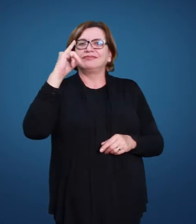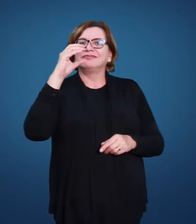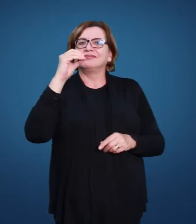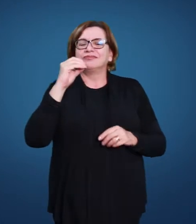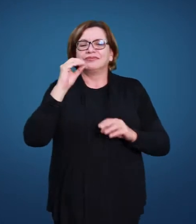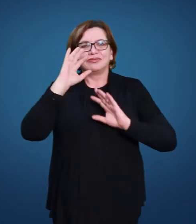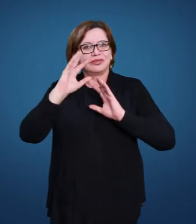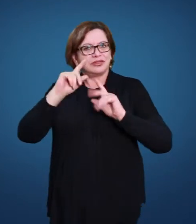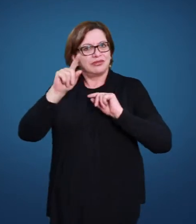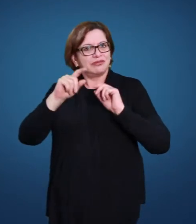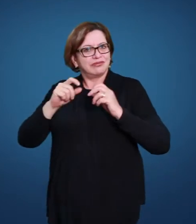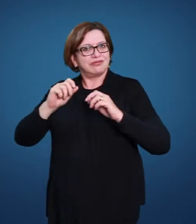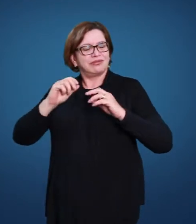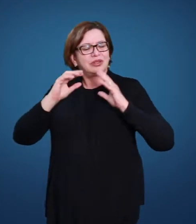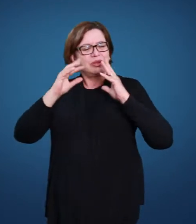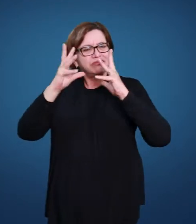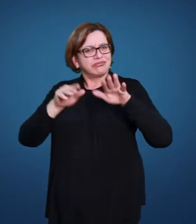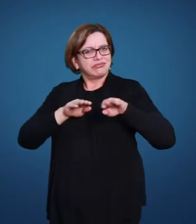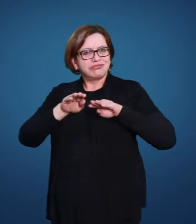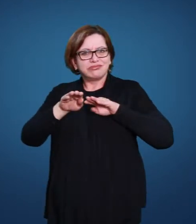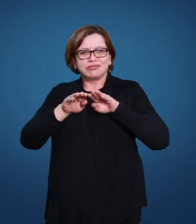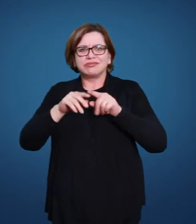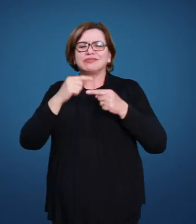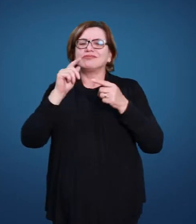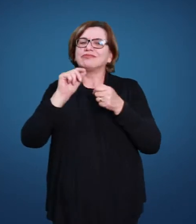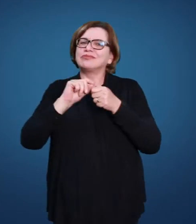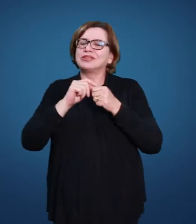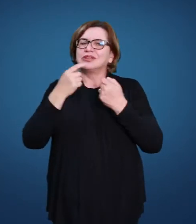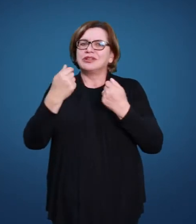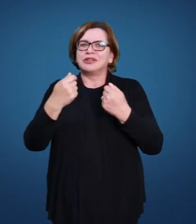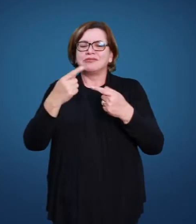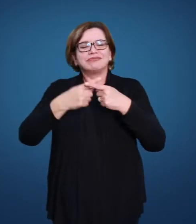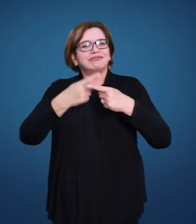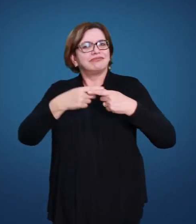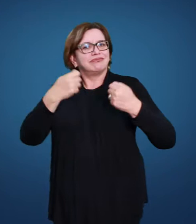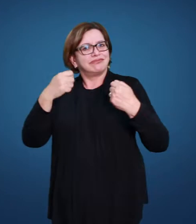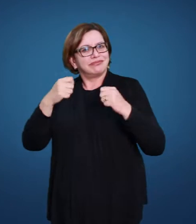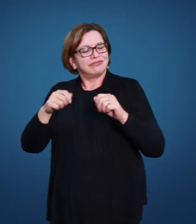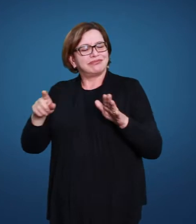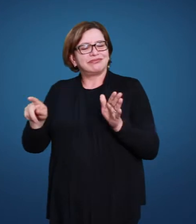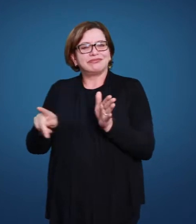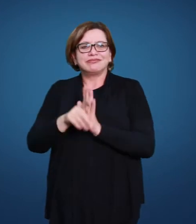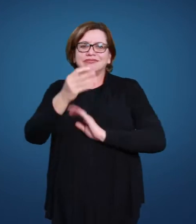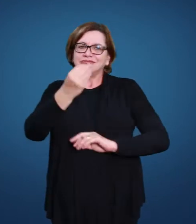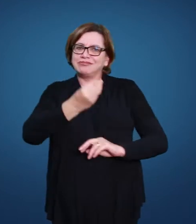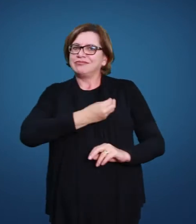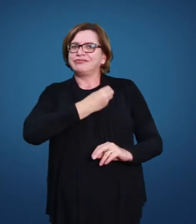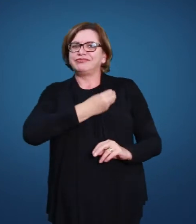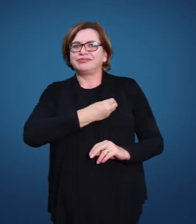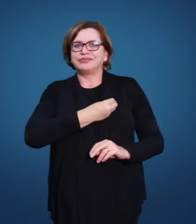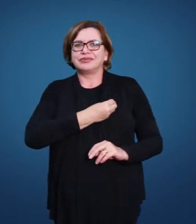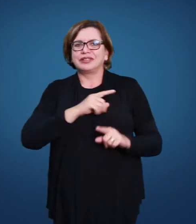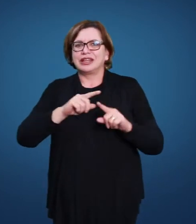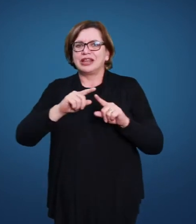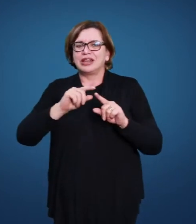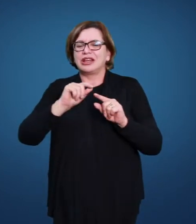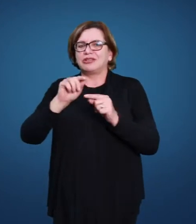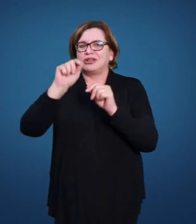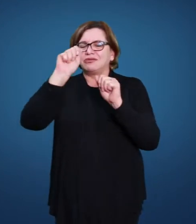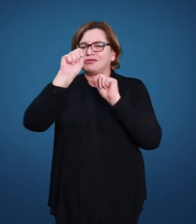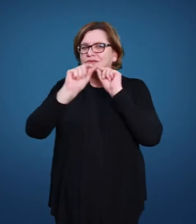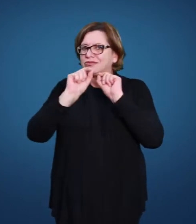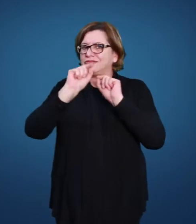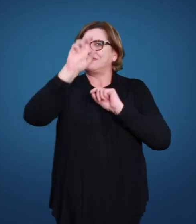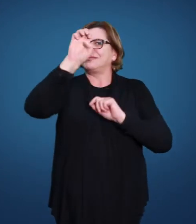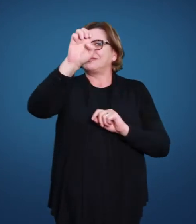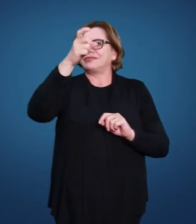de movimento que fazemos como necessidade e inerente ao nosso cotidiano. Já o exercício físico é